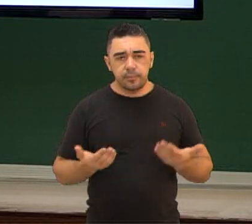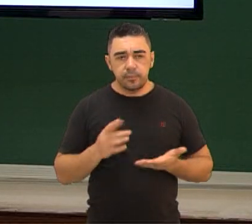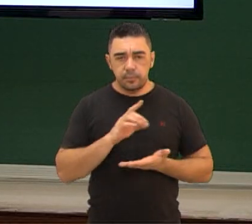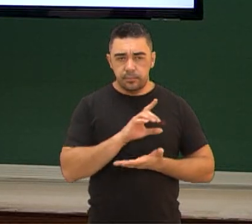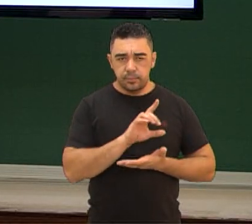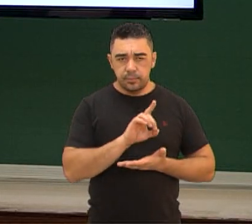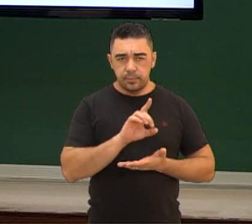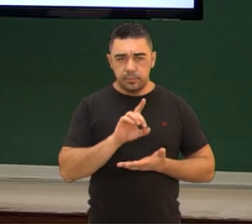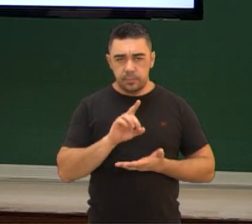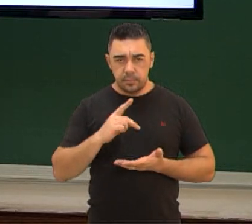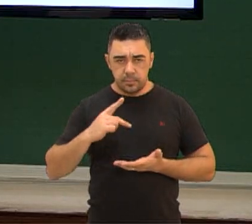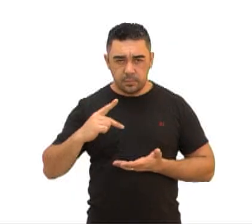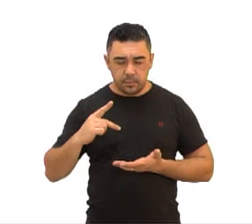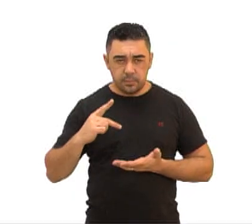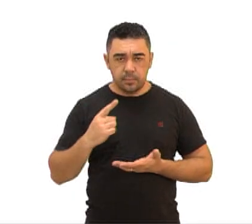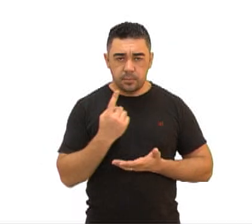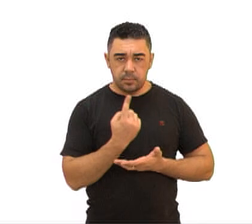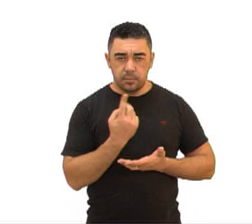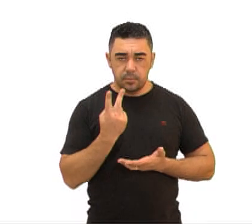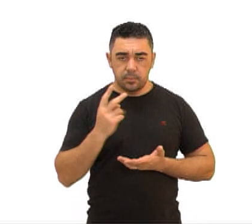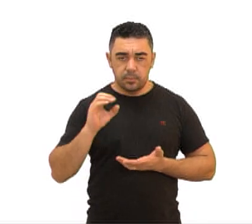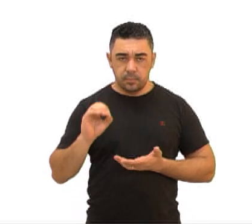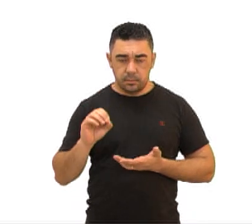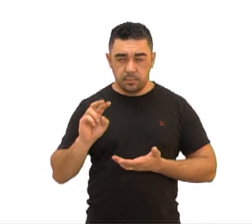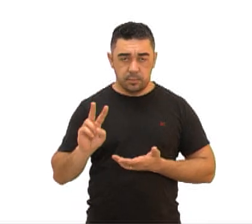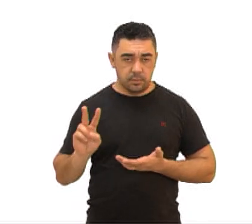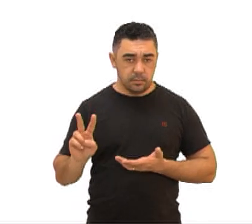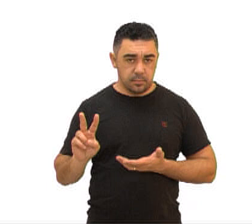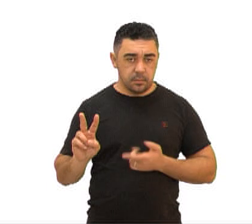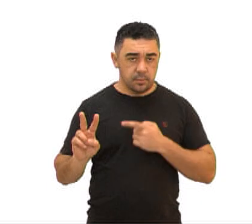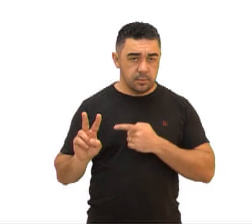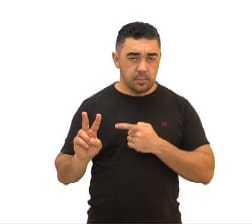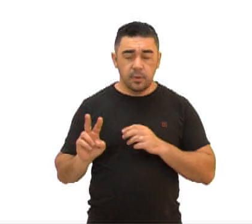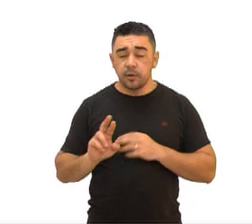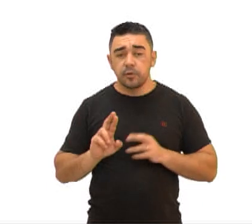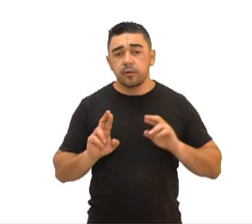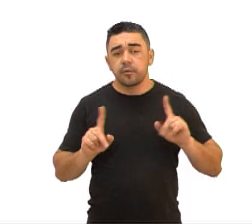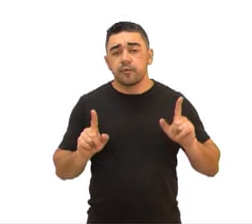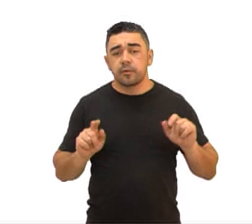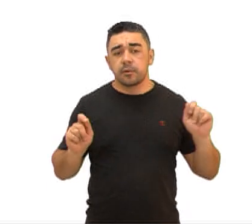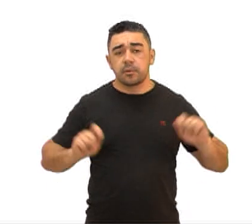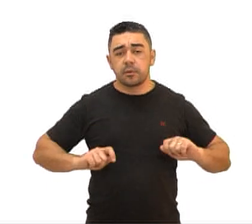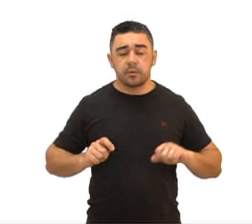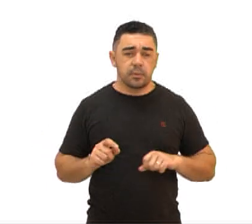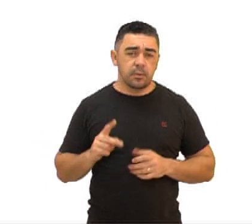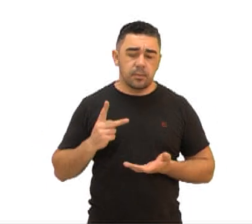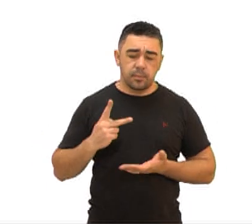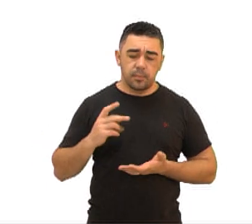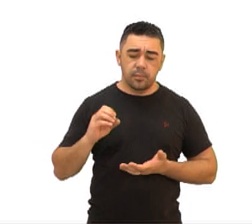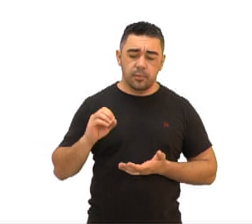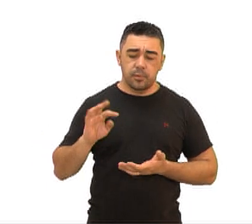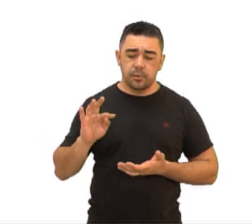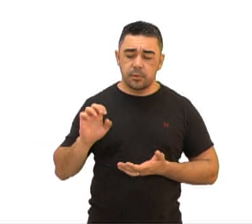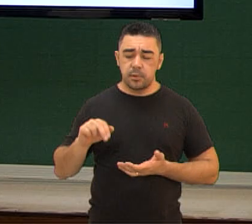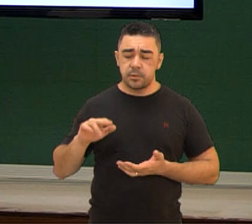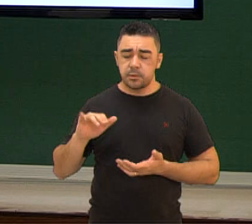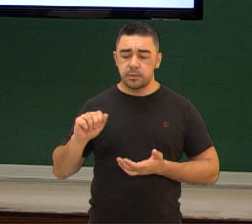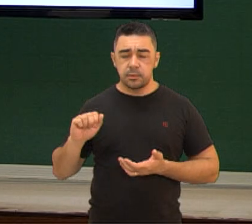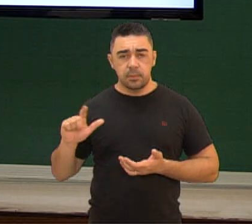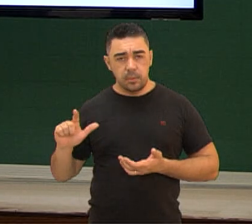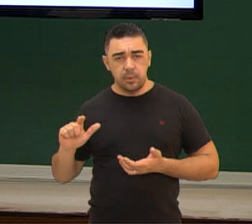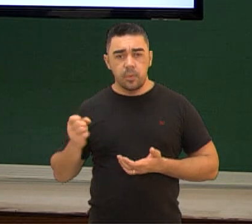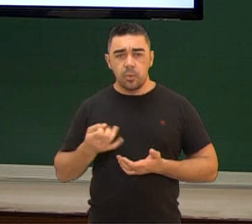elétrica da rede elétrica é de 120 volts. O que é a tensão elétrica? É a diferença de potencial. Potencial é a concentração de energia na